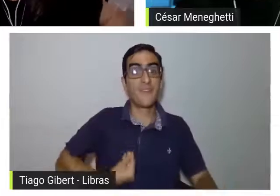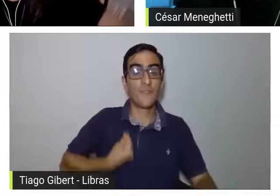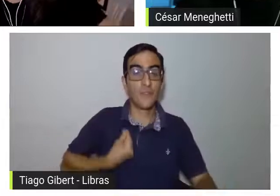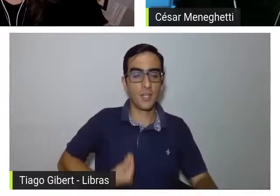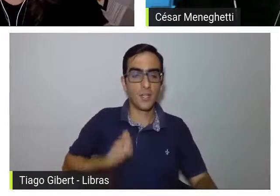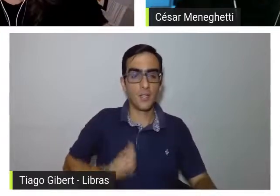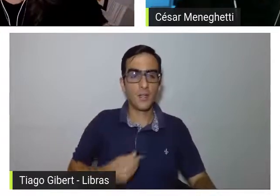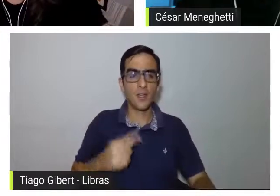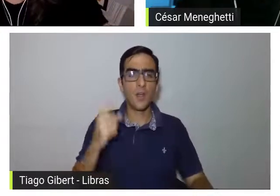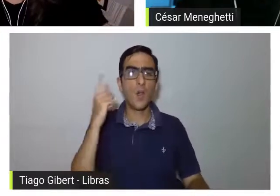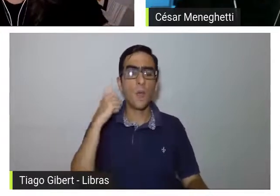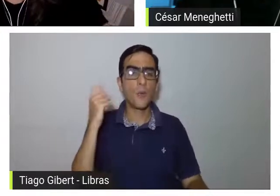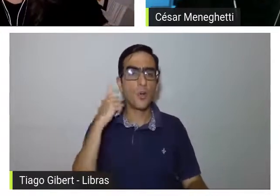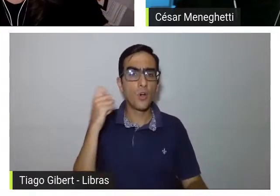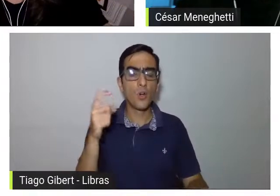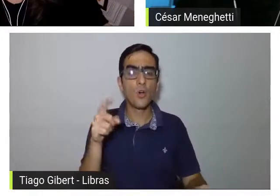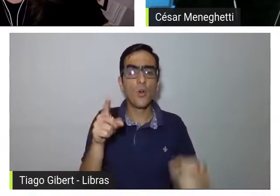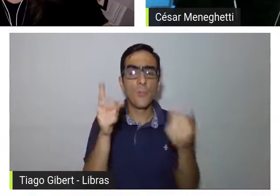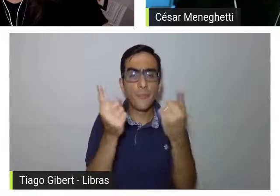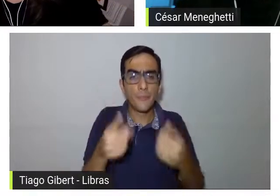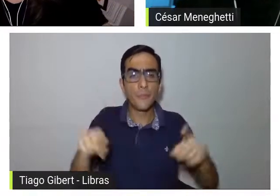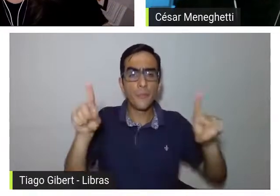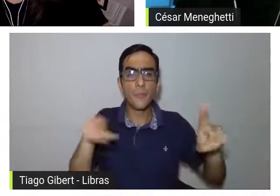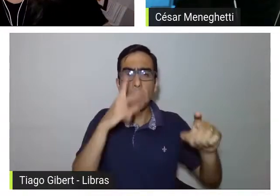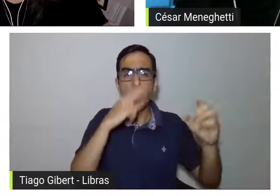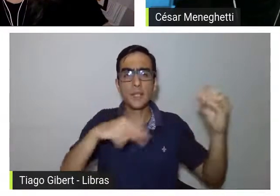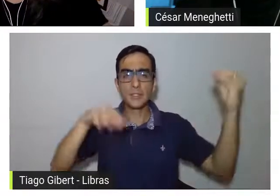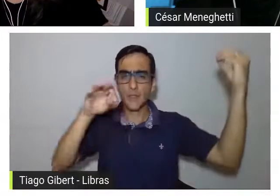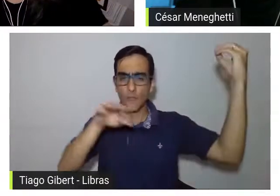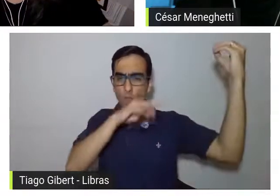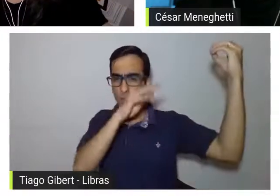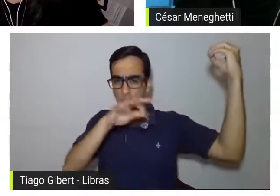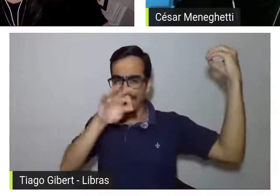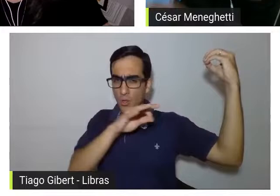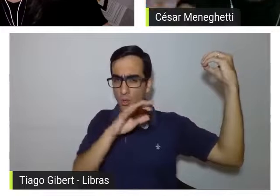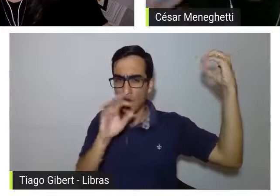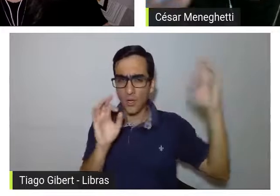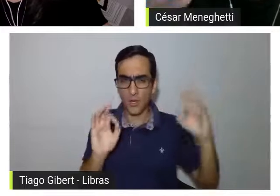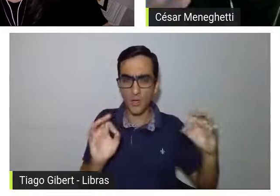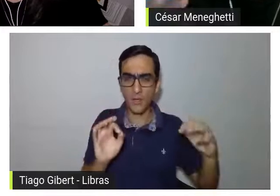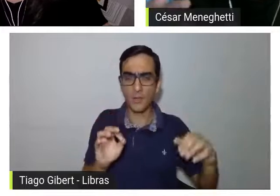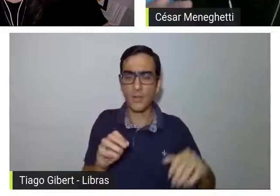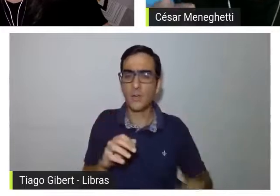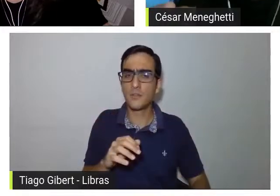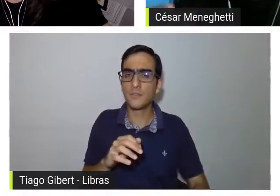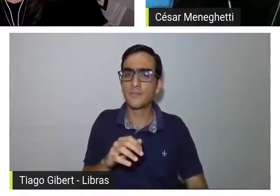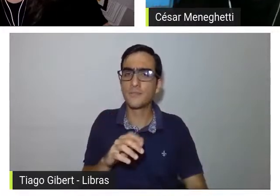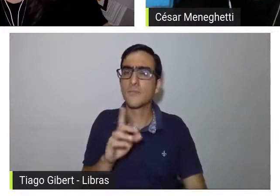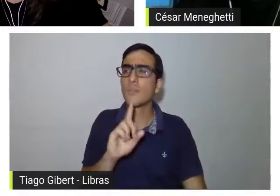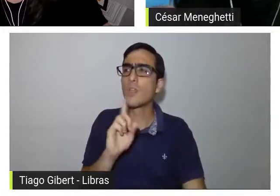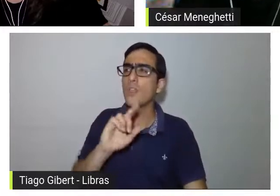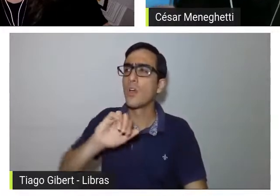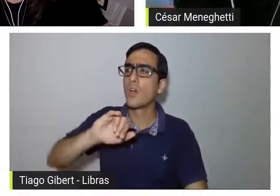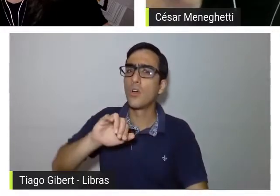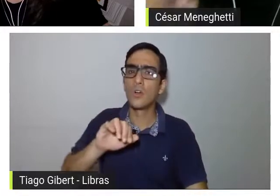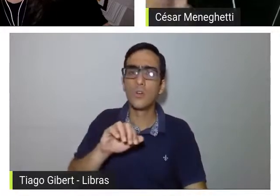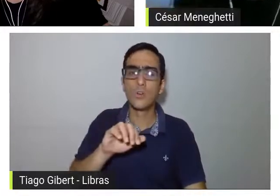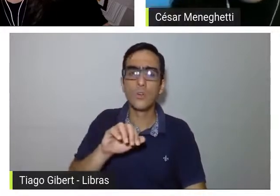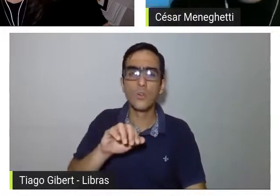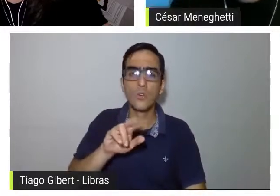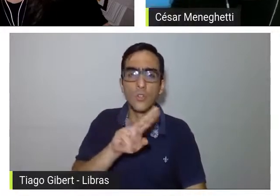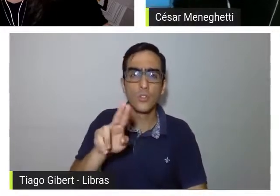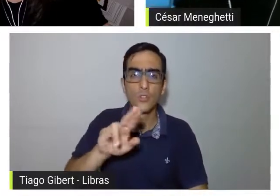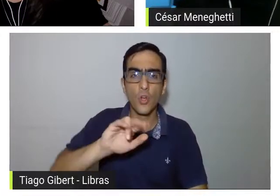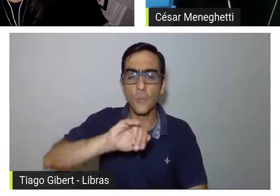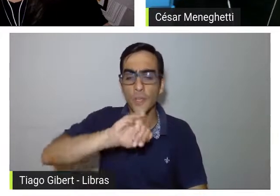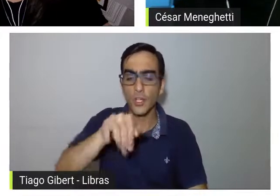é instrumental, é um violino? É uma música do John... Ah, não, não é do Jay Hawkins, é do John